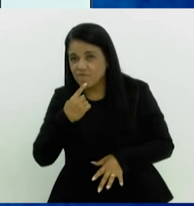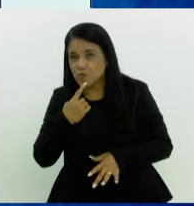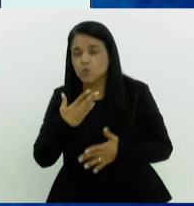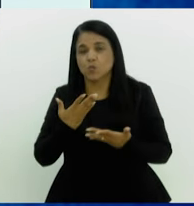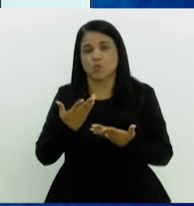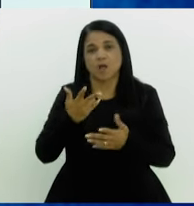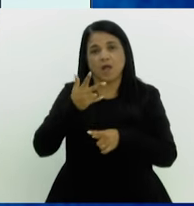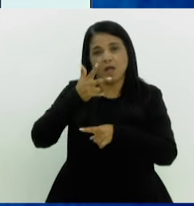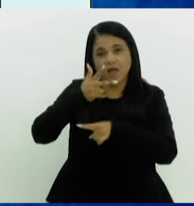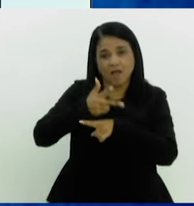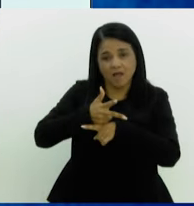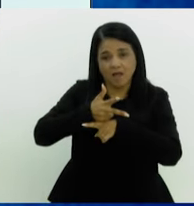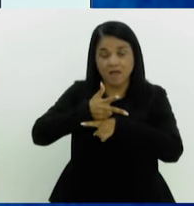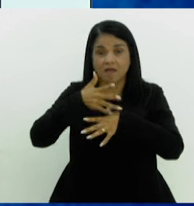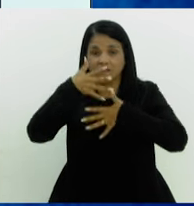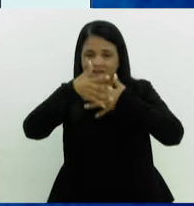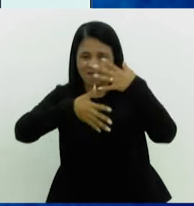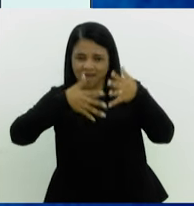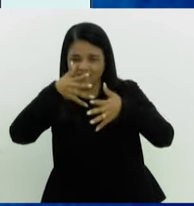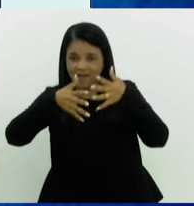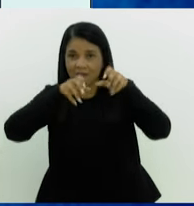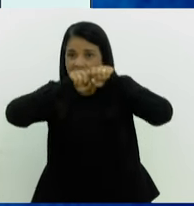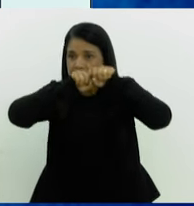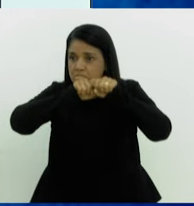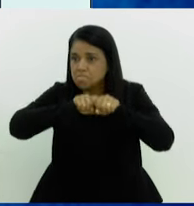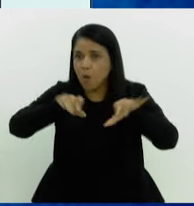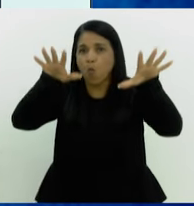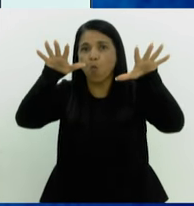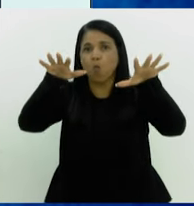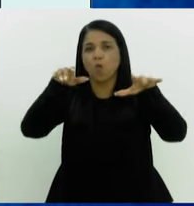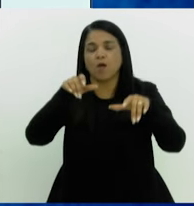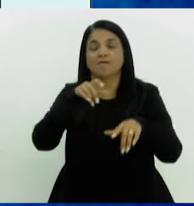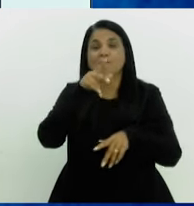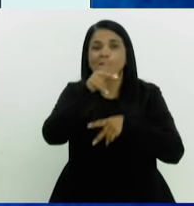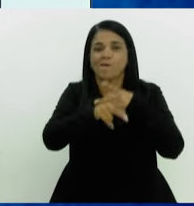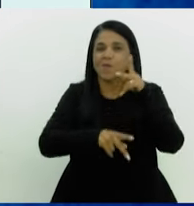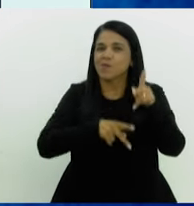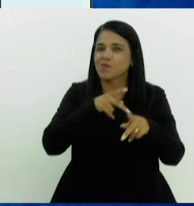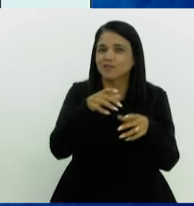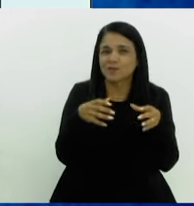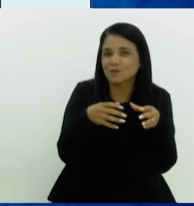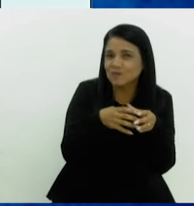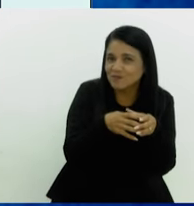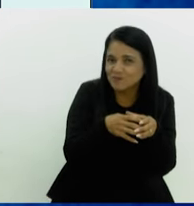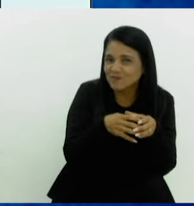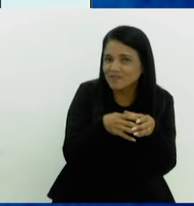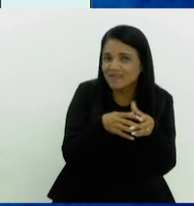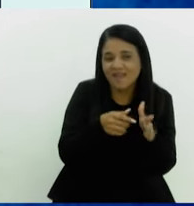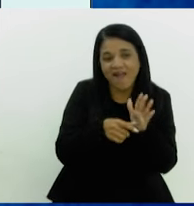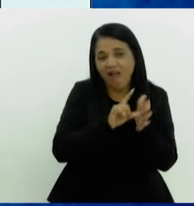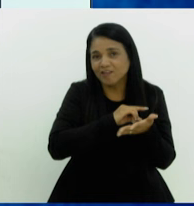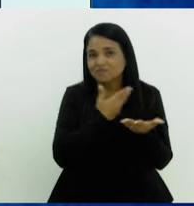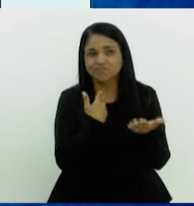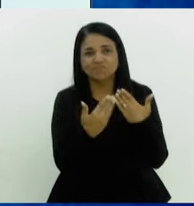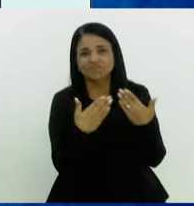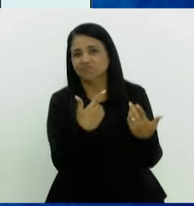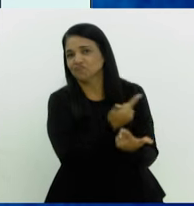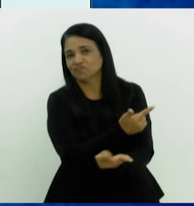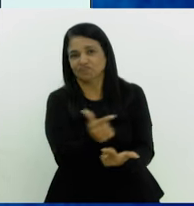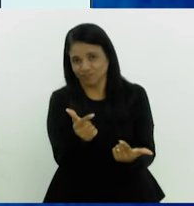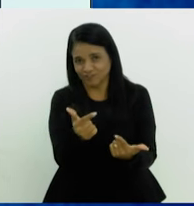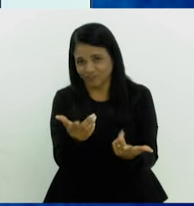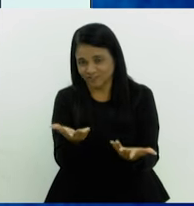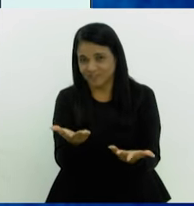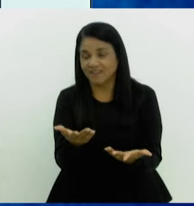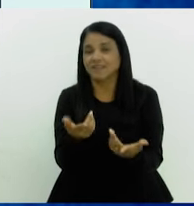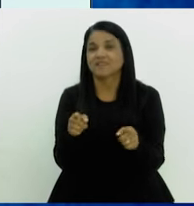auditivo vai fazer com que vocês alcancem um público que vocês não estavam conversando antes Aqui também tem dicas de criativos